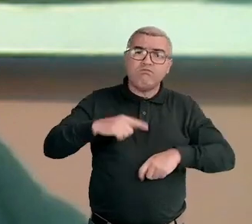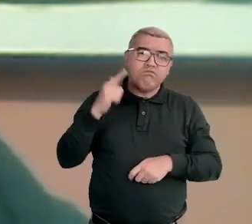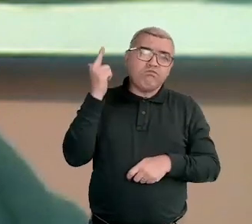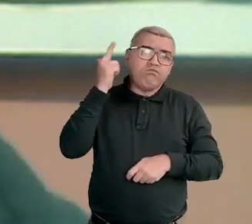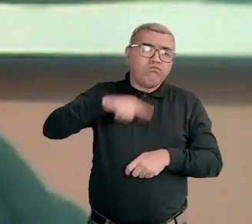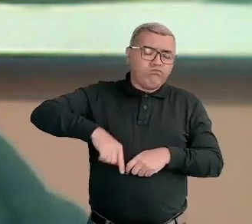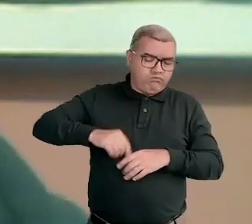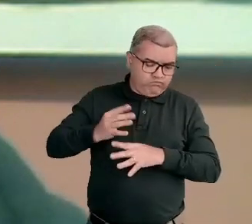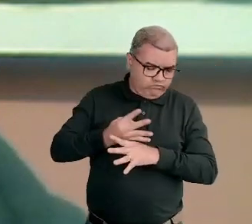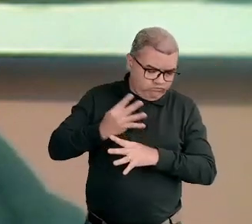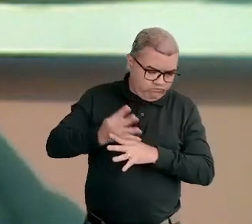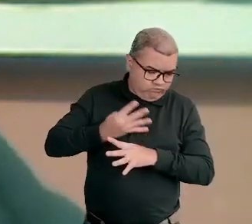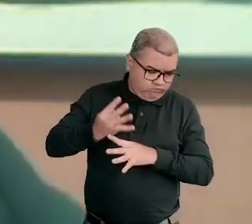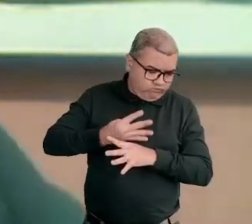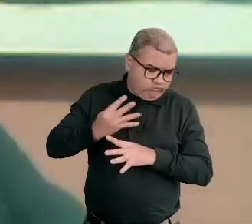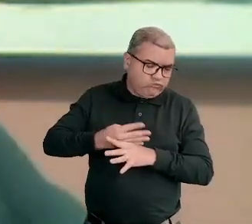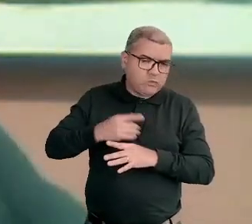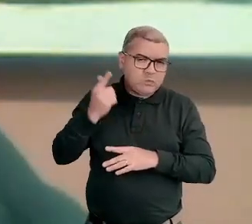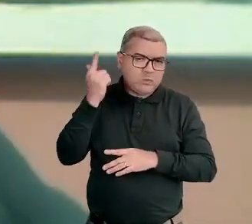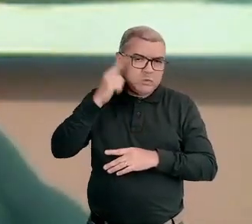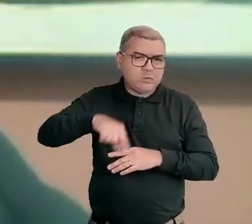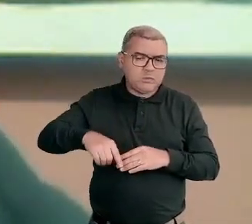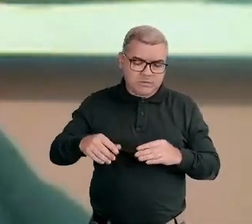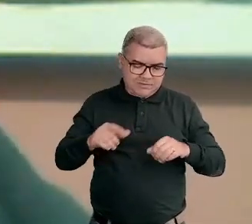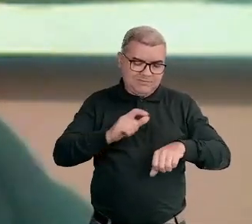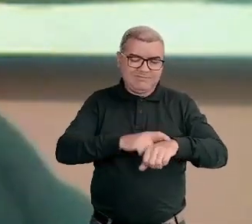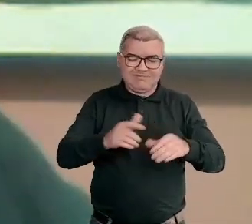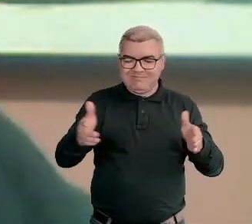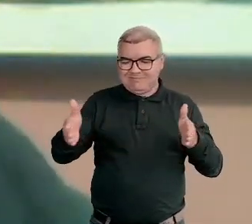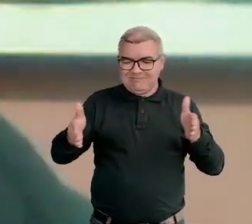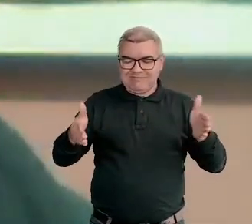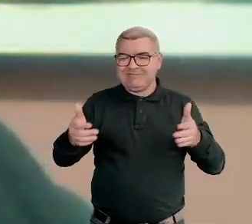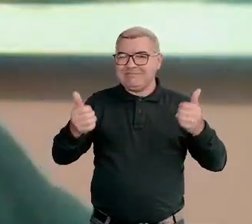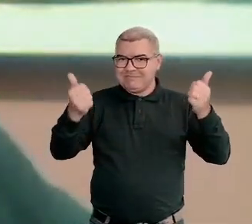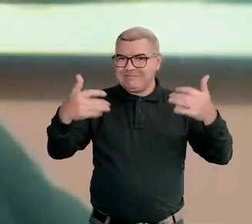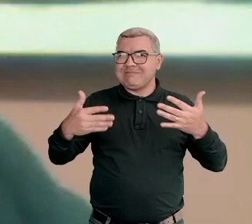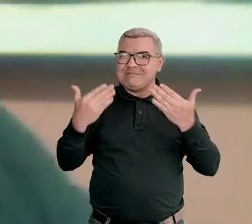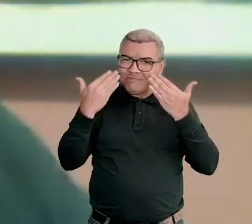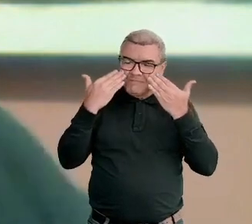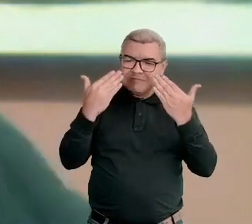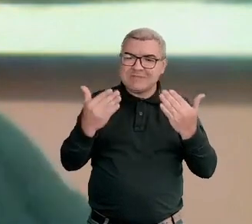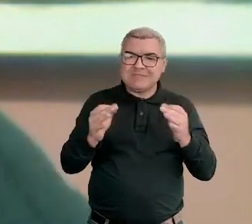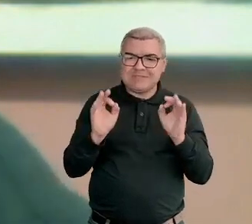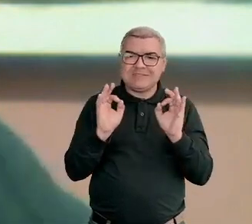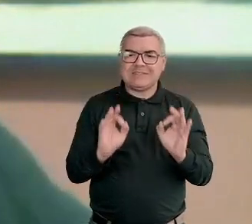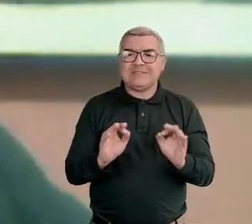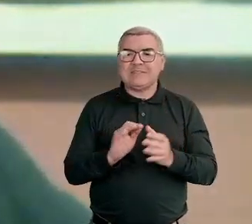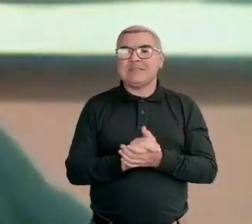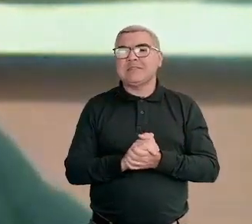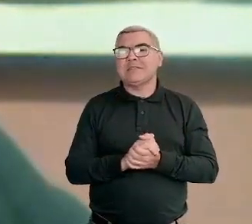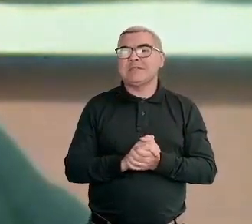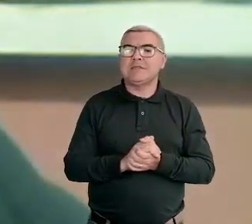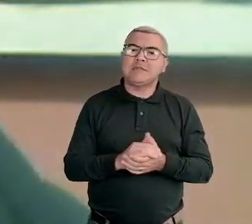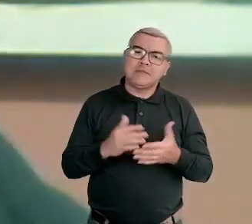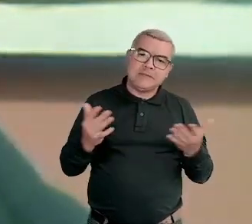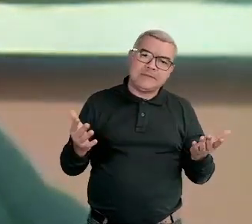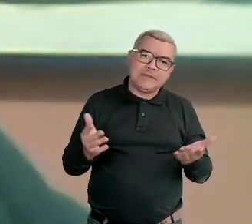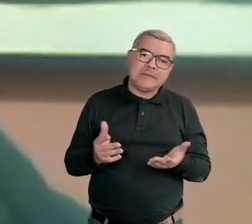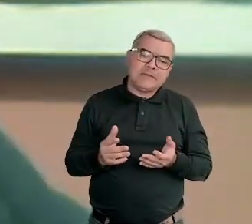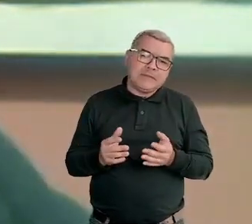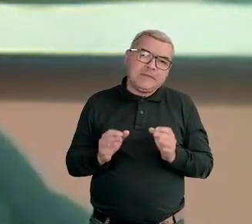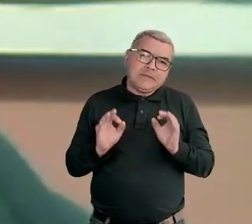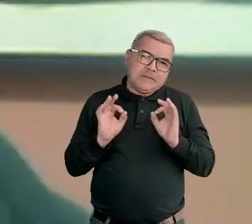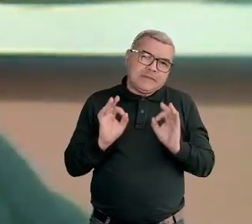sem dúvida nenhuma, né, eu acho que tudo isso, sem dúvida, pode ter sido